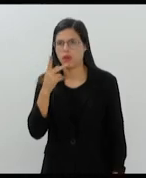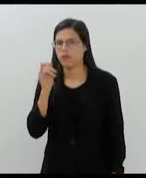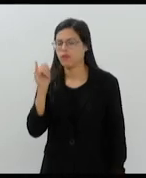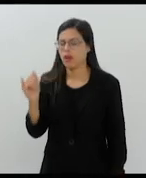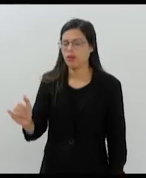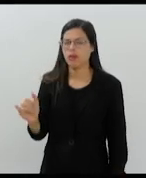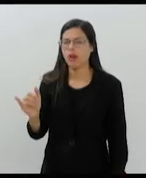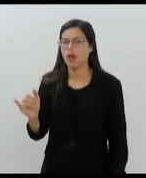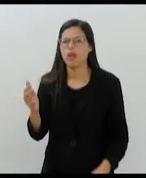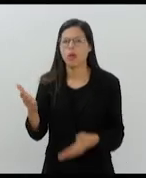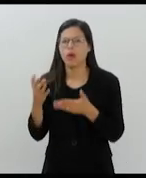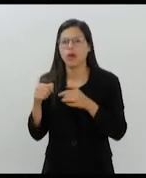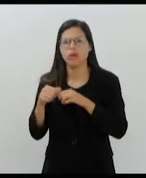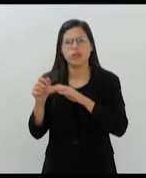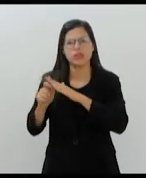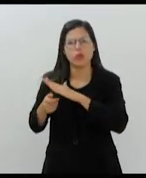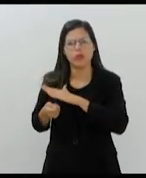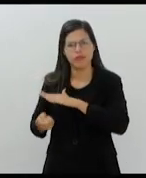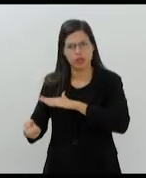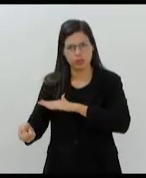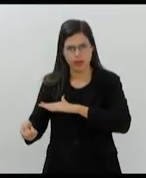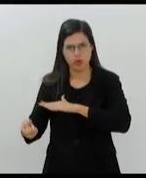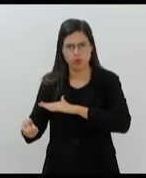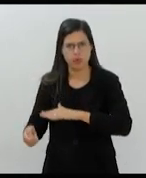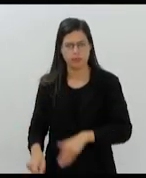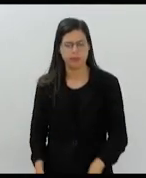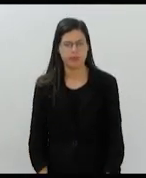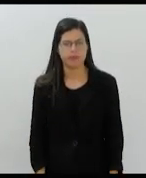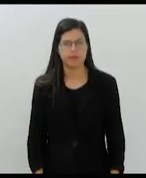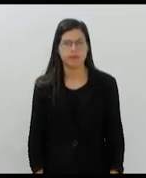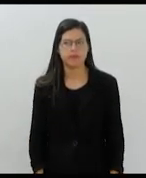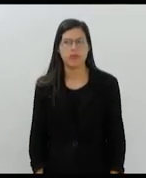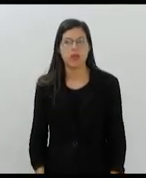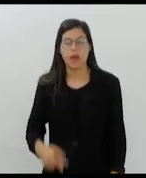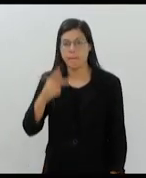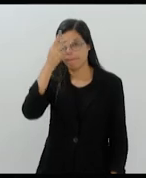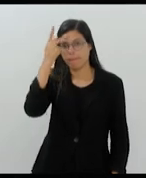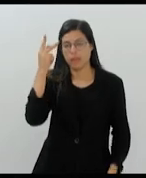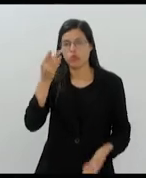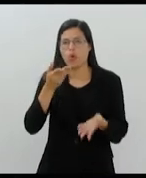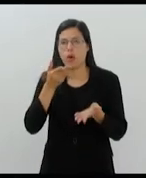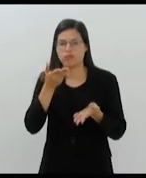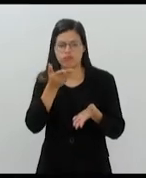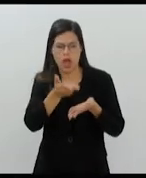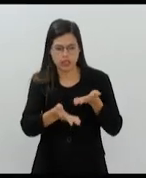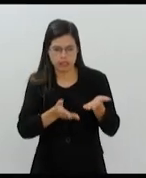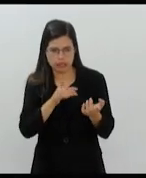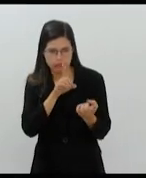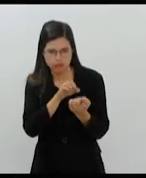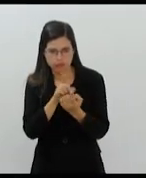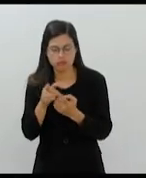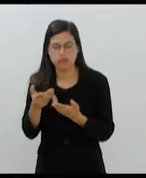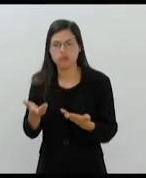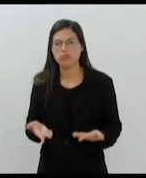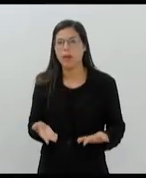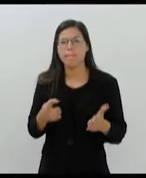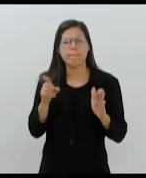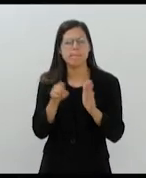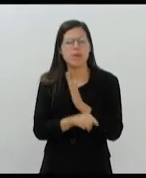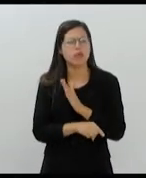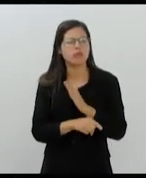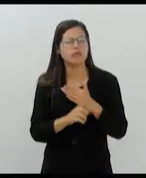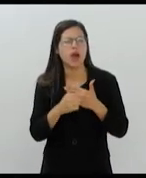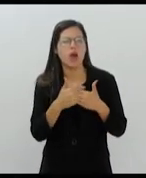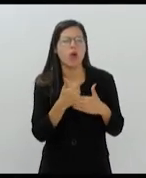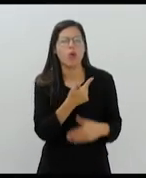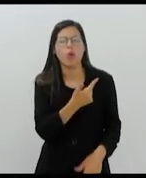quero fazer um investimento, a pessoa que está lhe atendendo do banco vai perguntar, qual é o seu